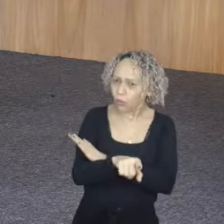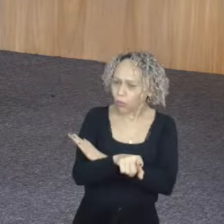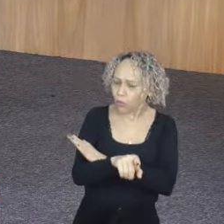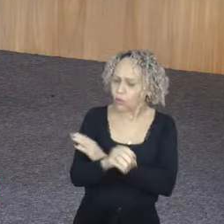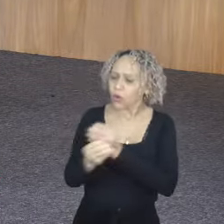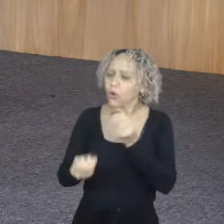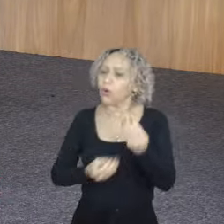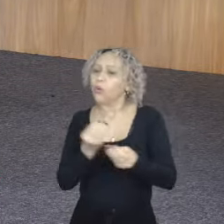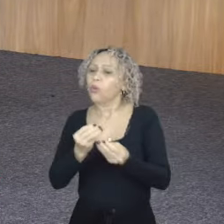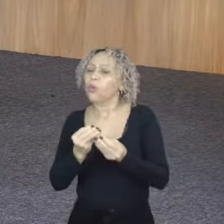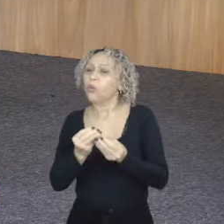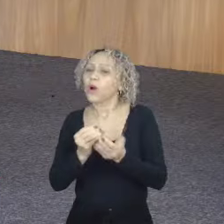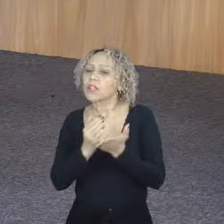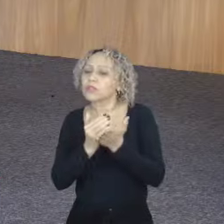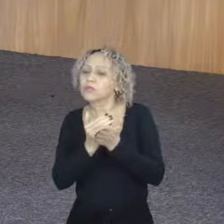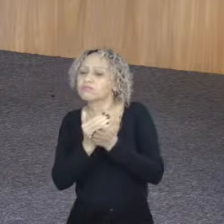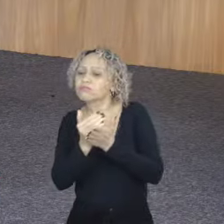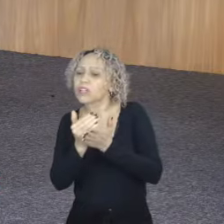início as etapas.